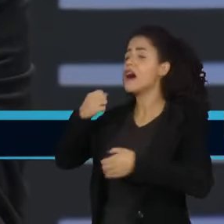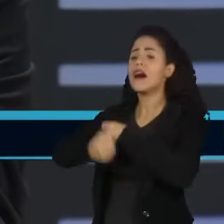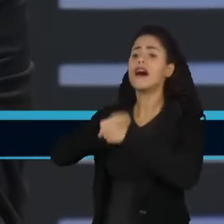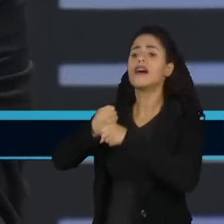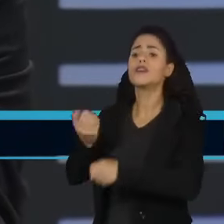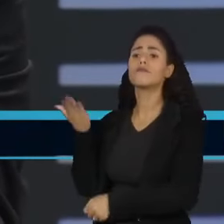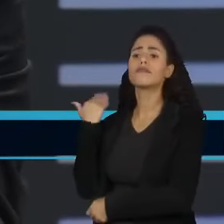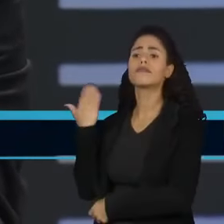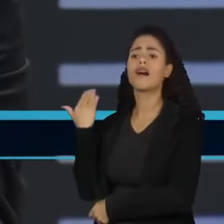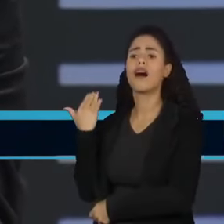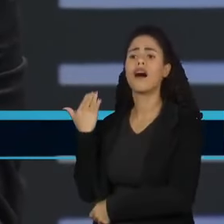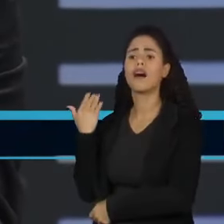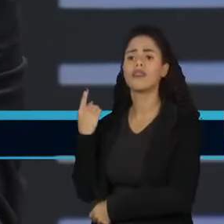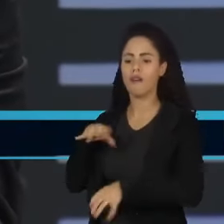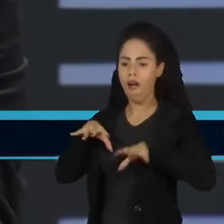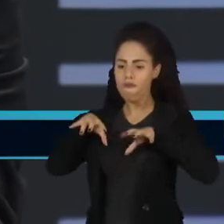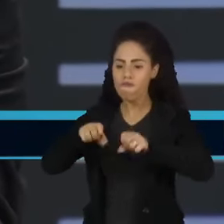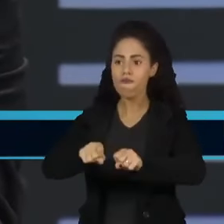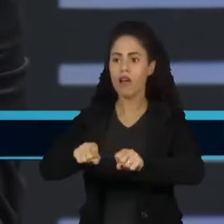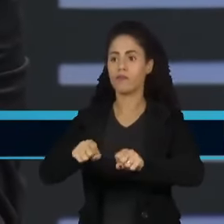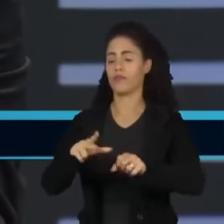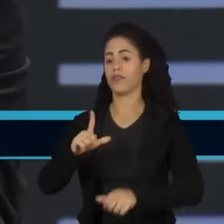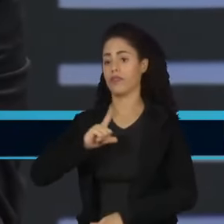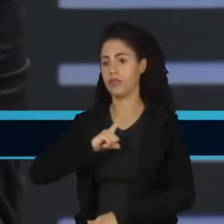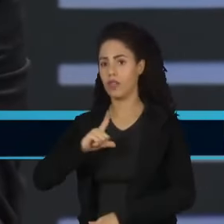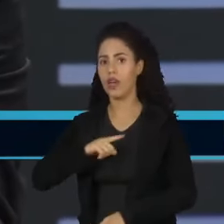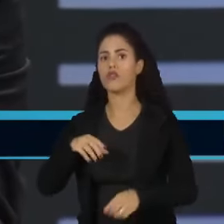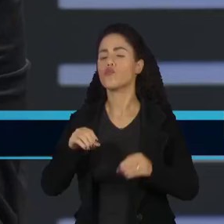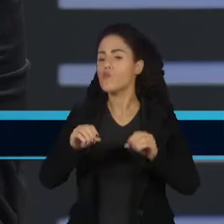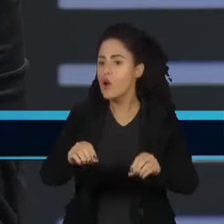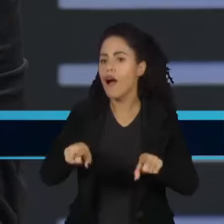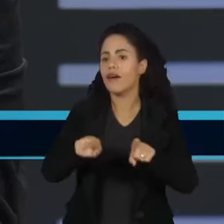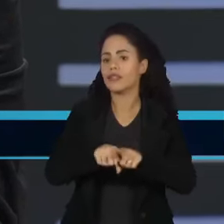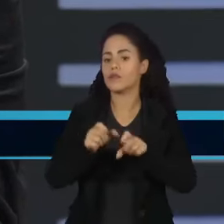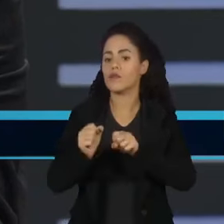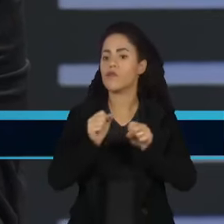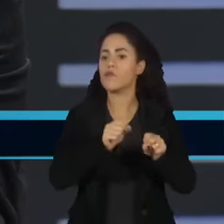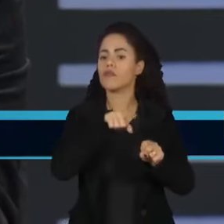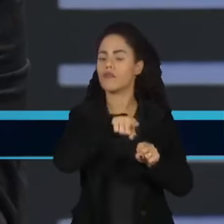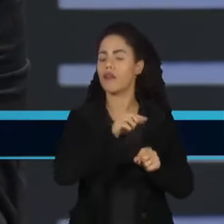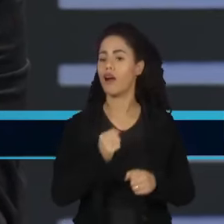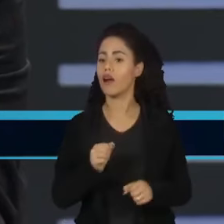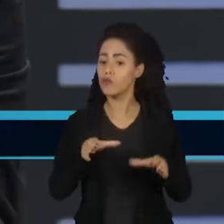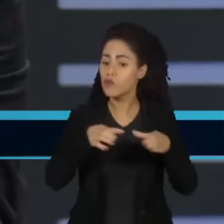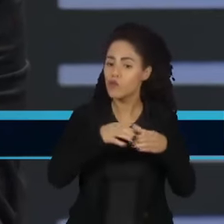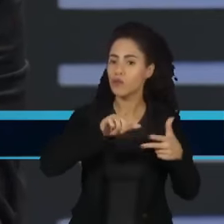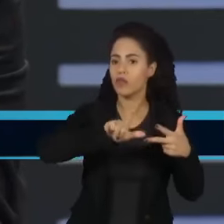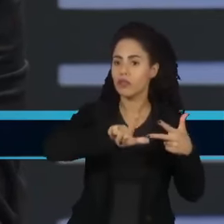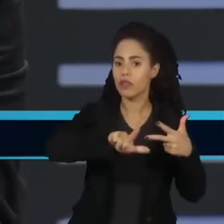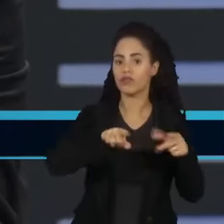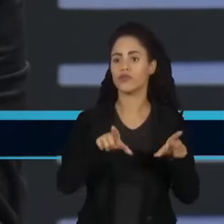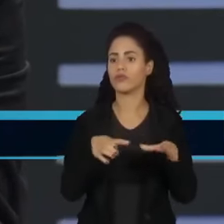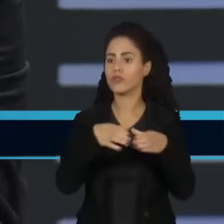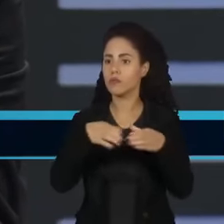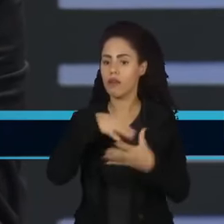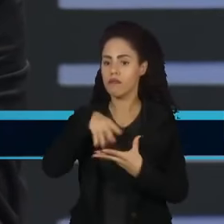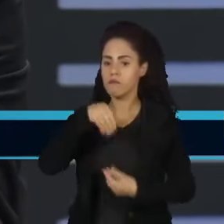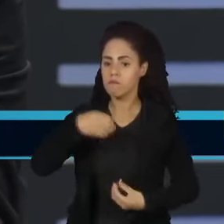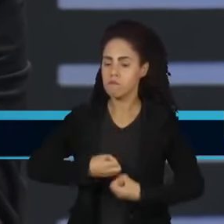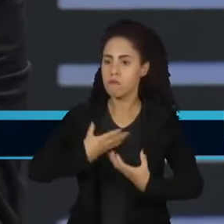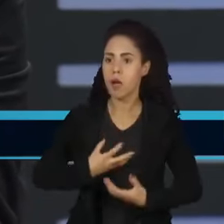passado, intervenção judiciário, intervenção no poder legislativo, intervenção na imprensa livre e